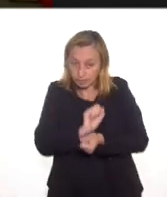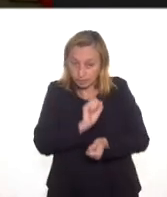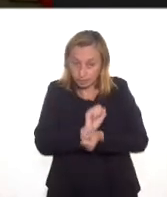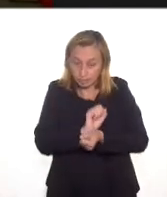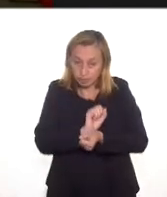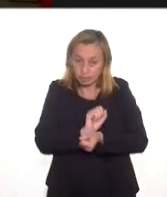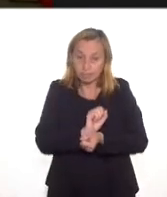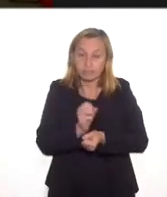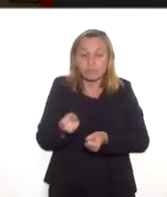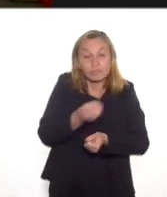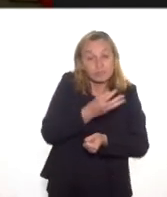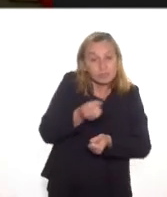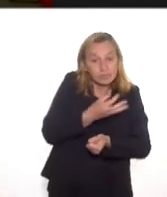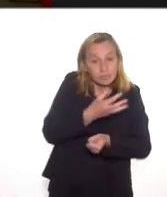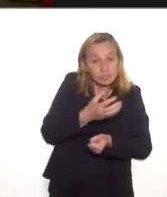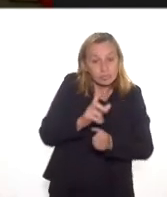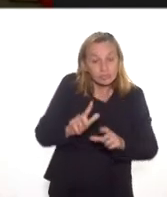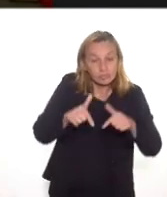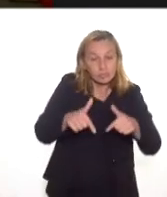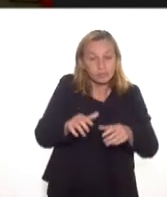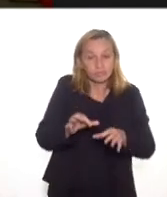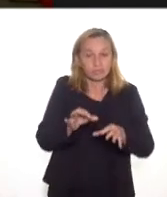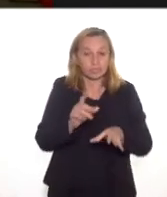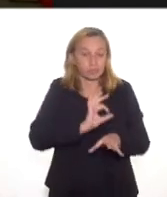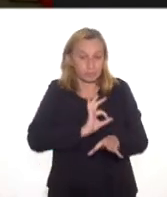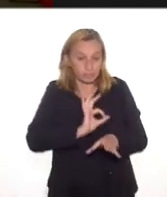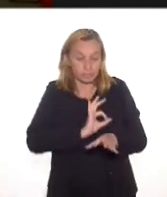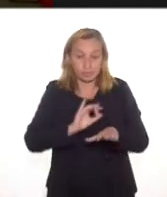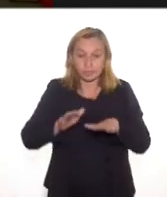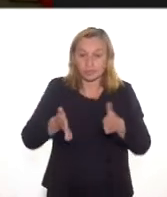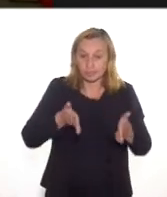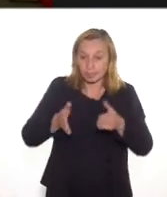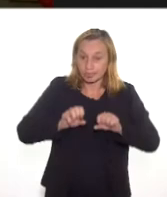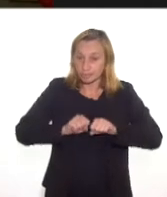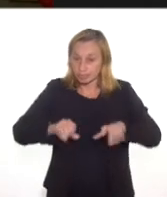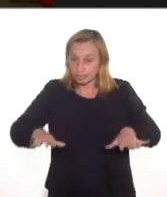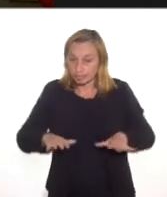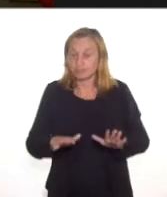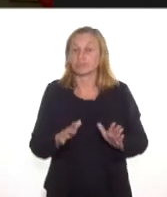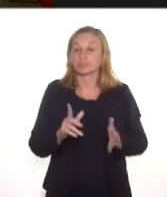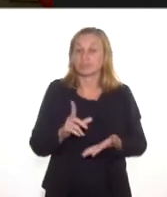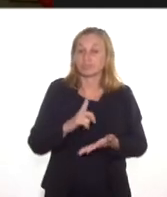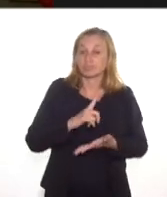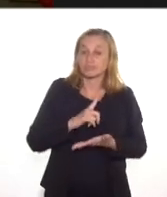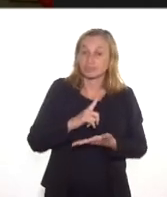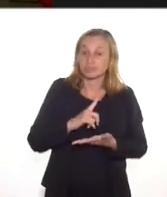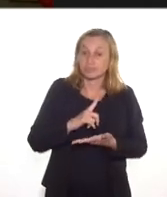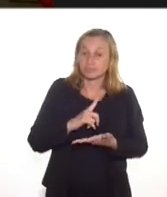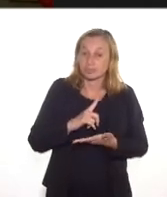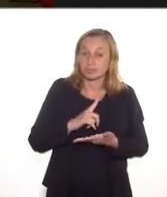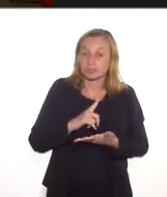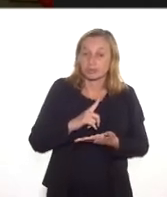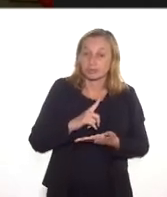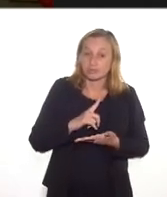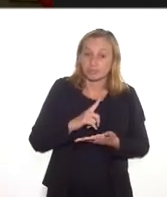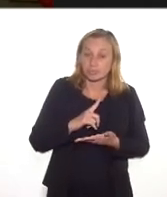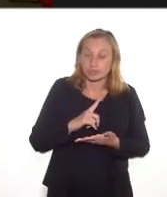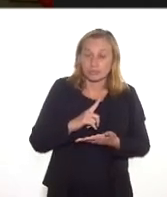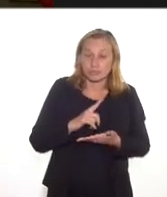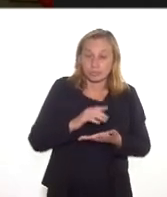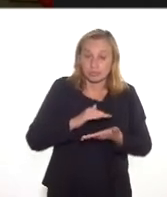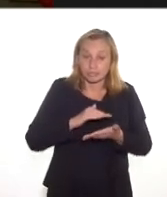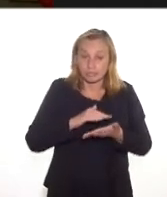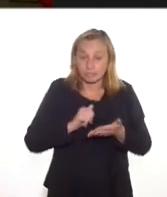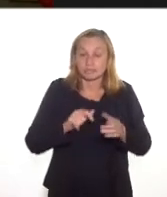novos critérios para as operações policiais em tempo de pandemia. Então, há uma tentativa de